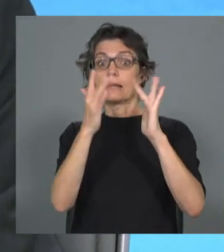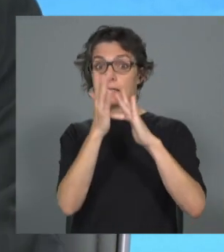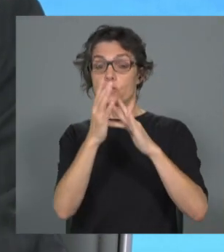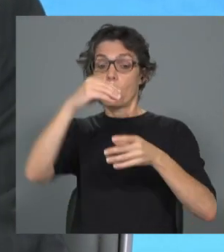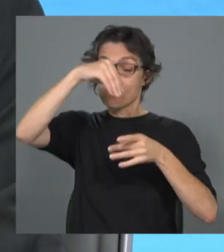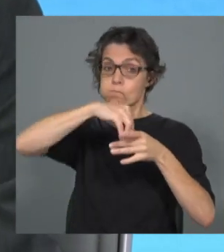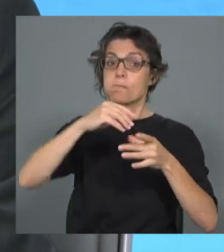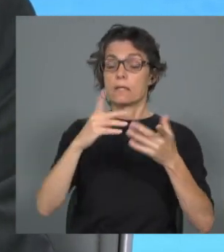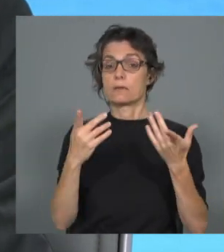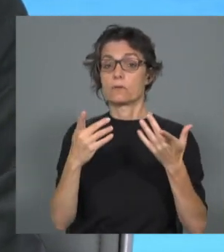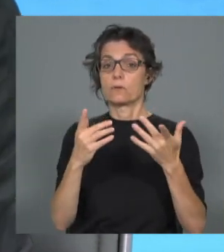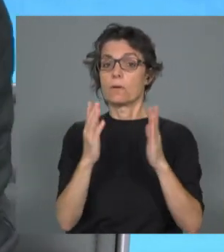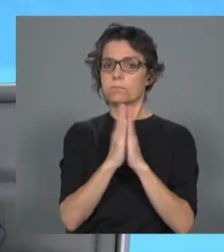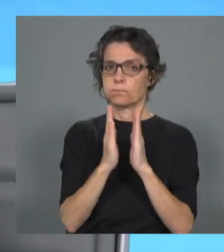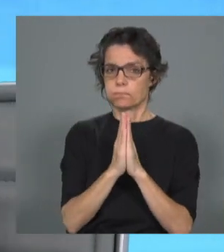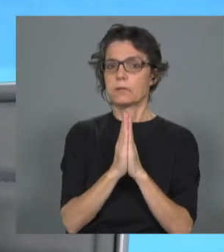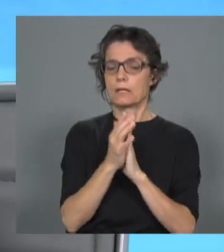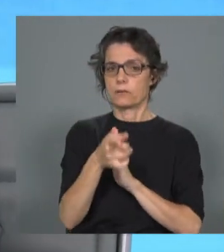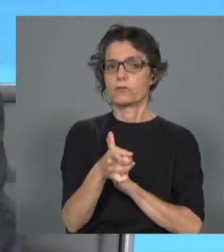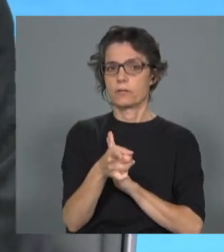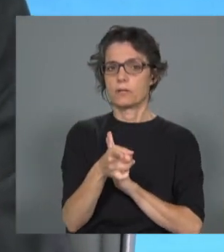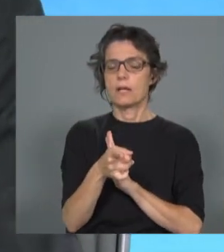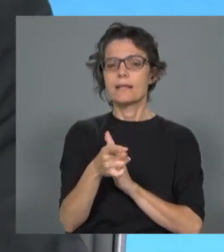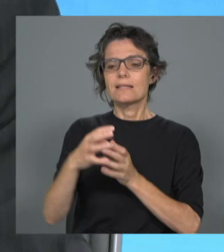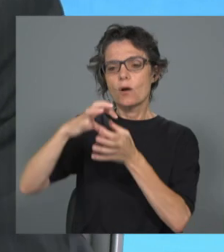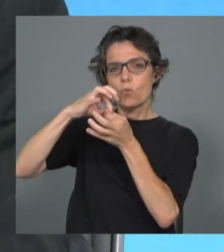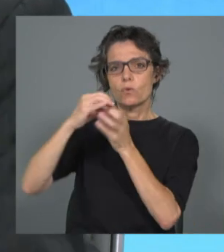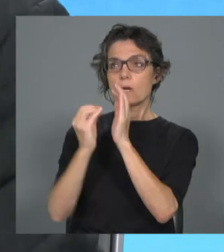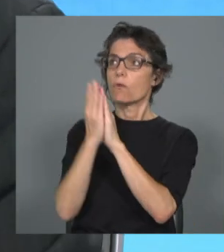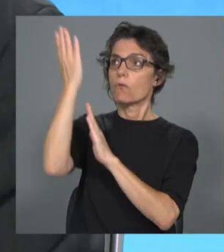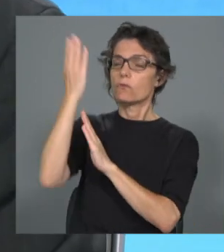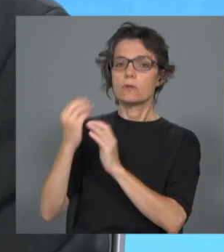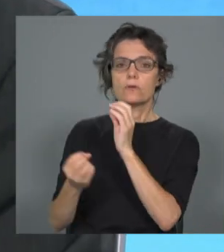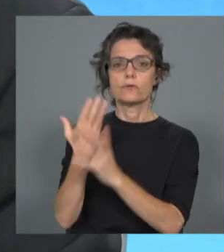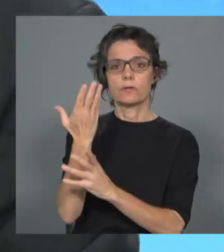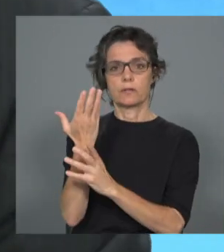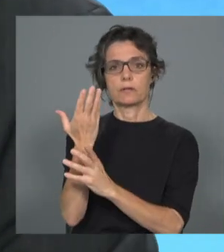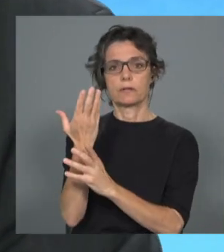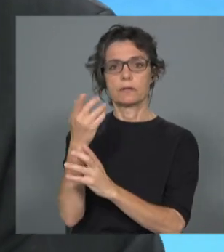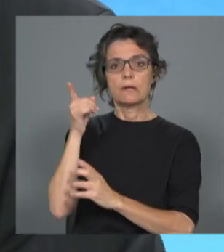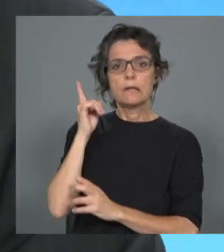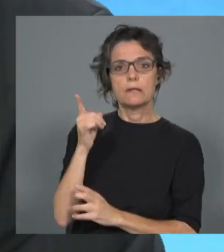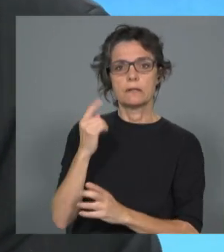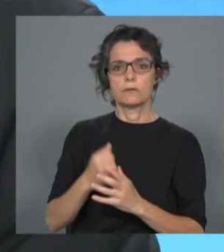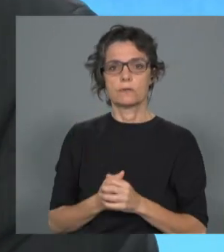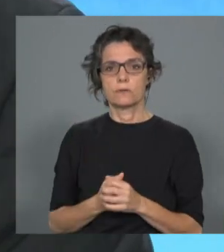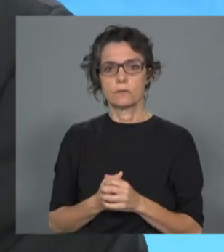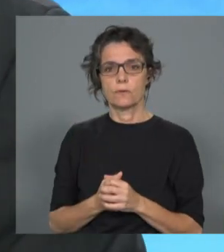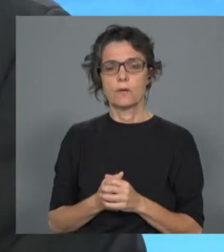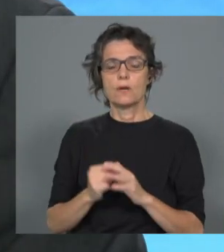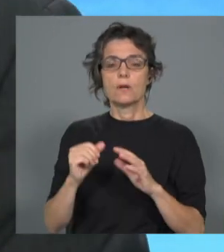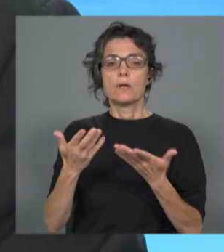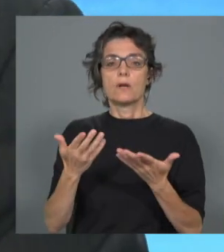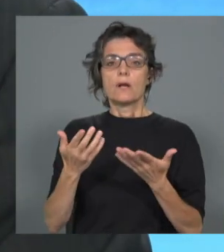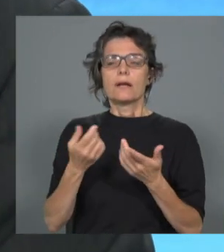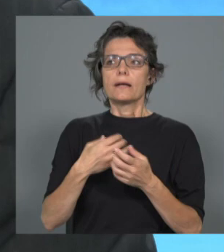da comunhão, da união íntima com Deus e da fraternidade humana, da unidade do género